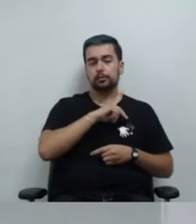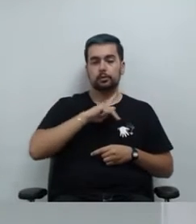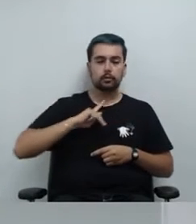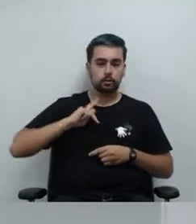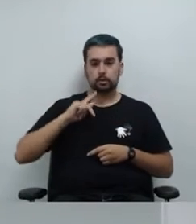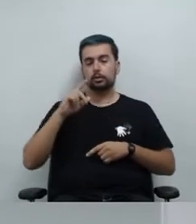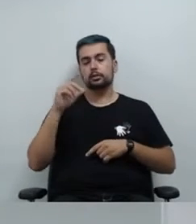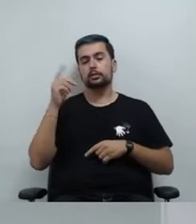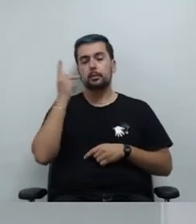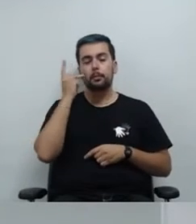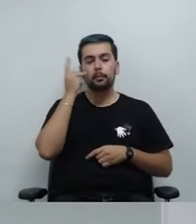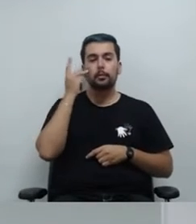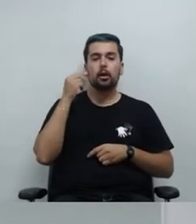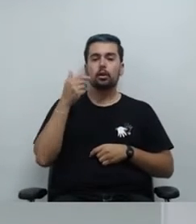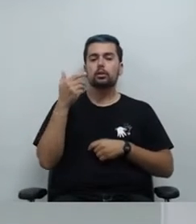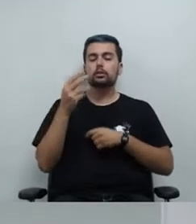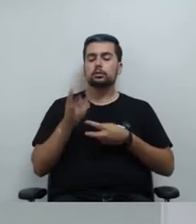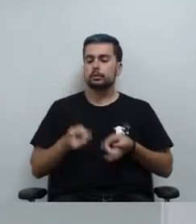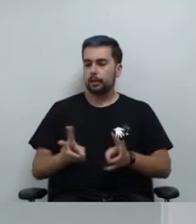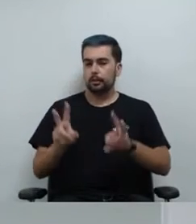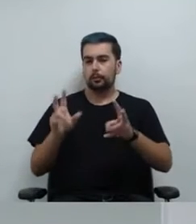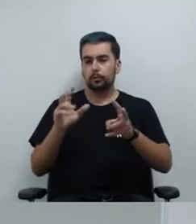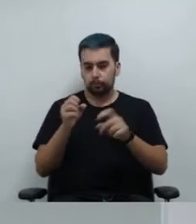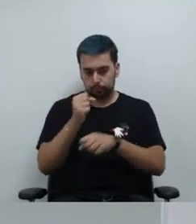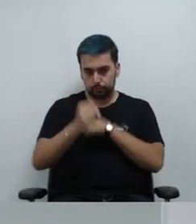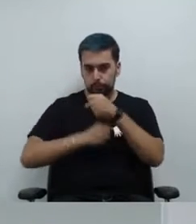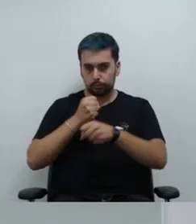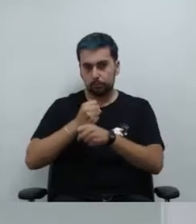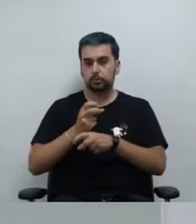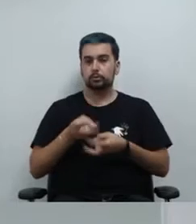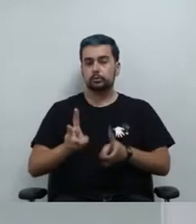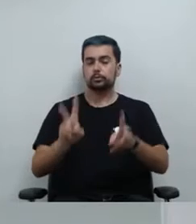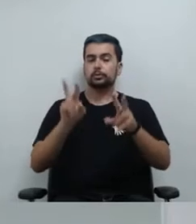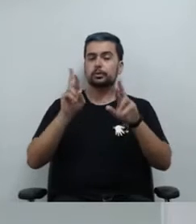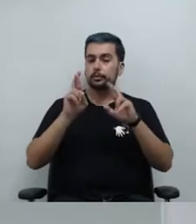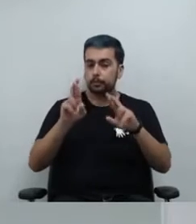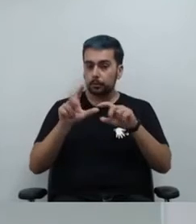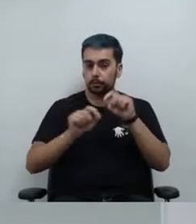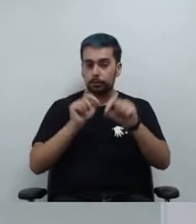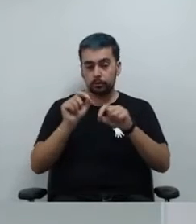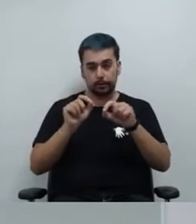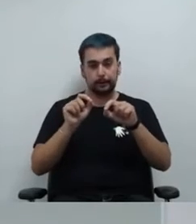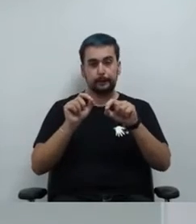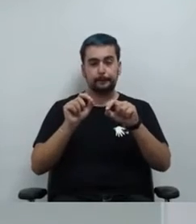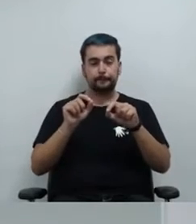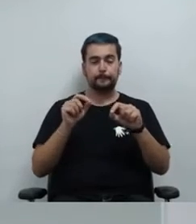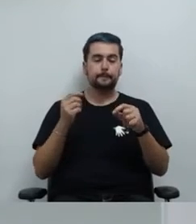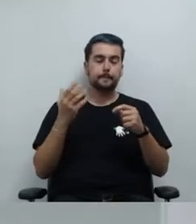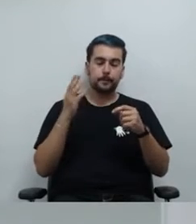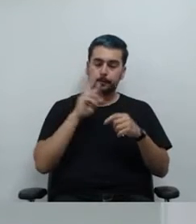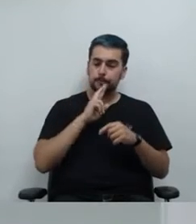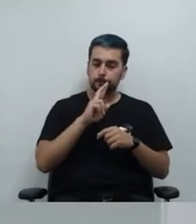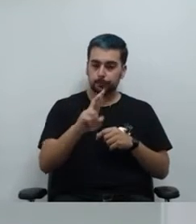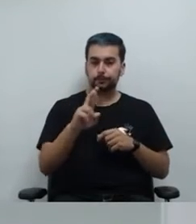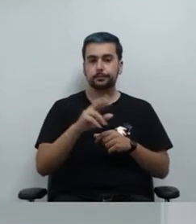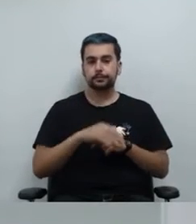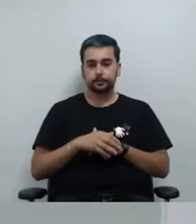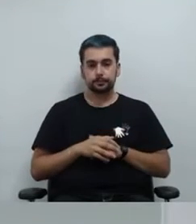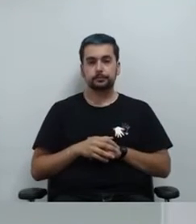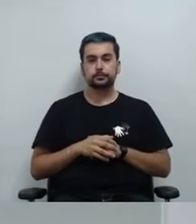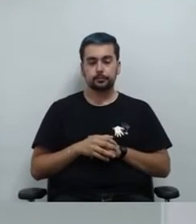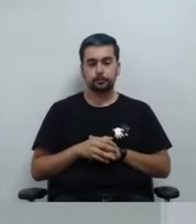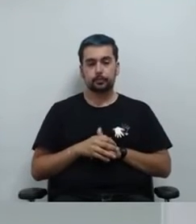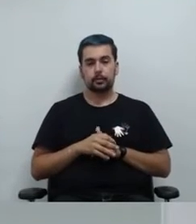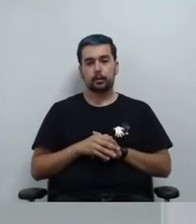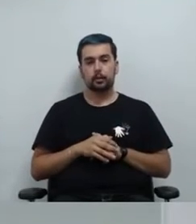desses anos de existência da instituição, continuam à espera de uma providência. Cabe destacar ainda que